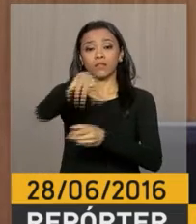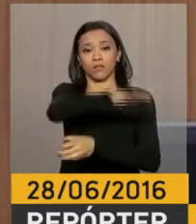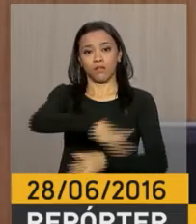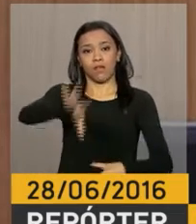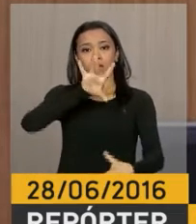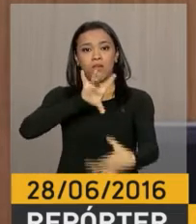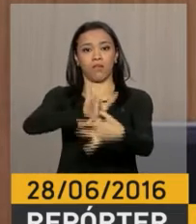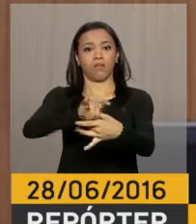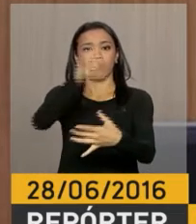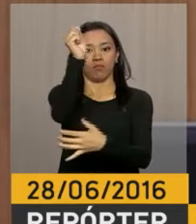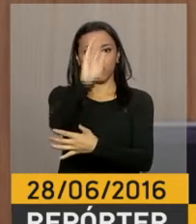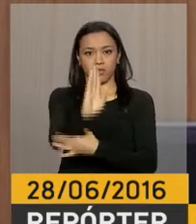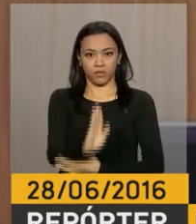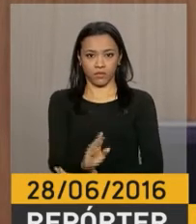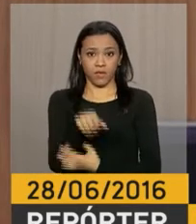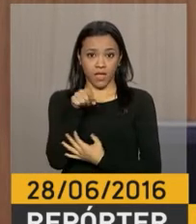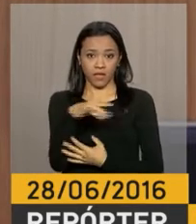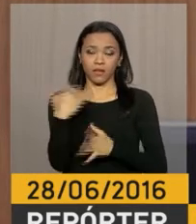dados